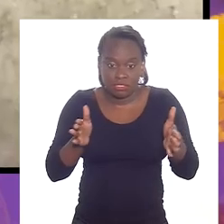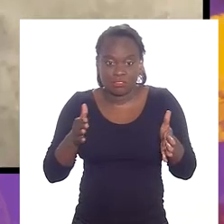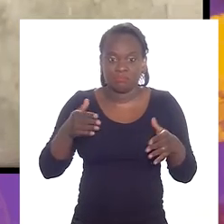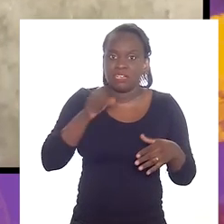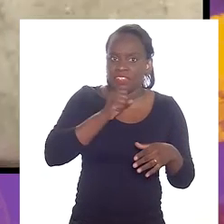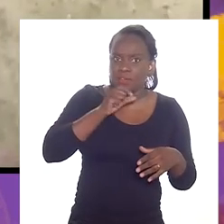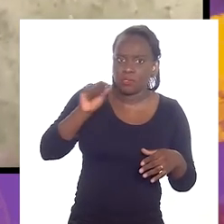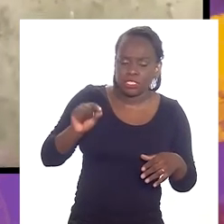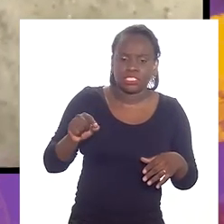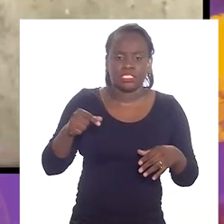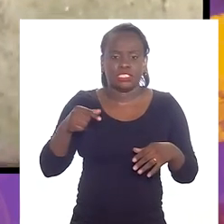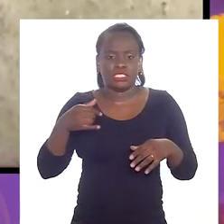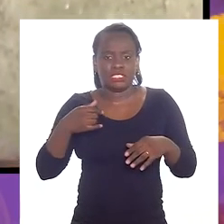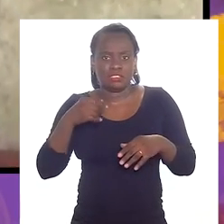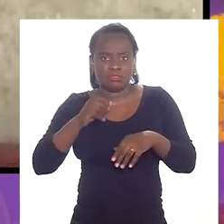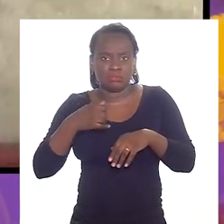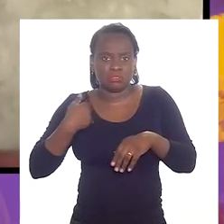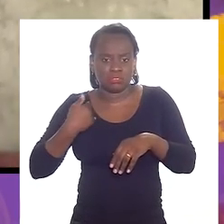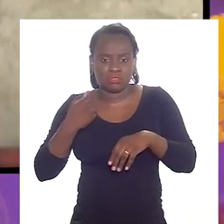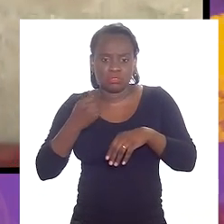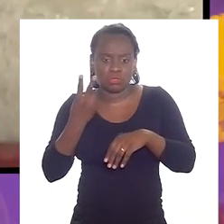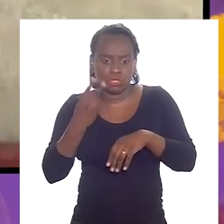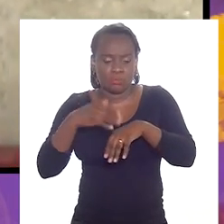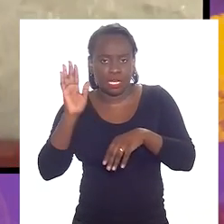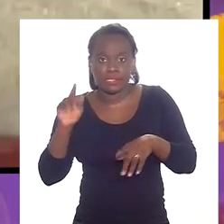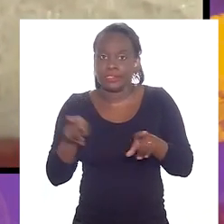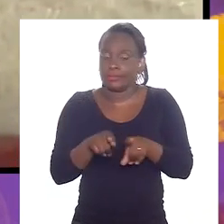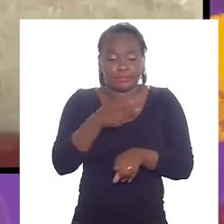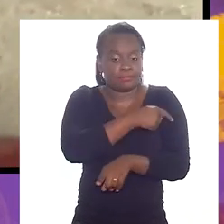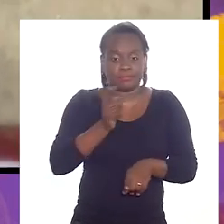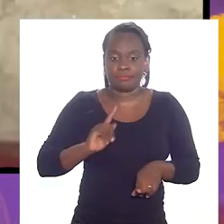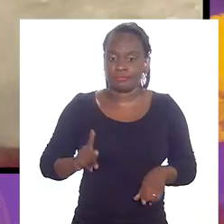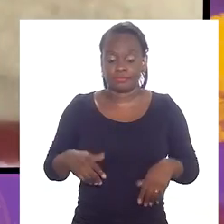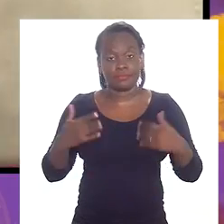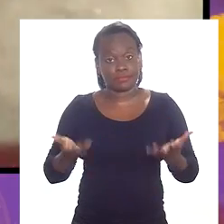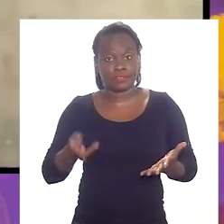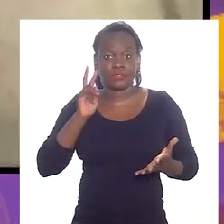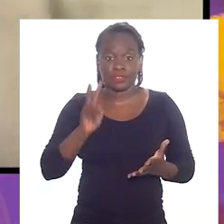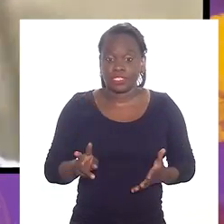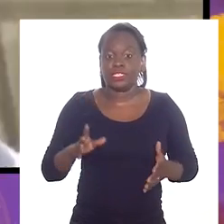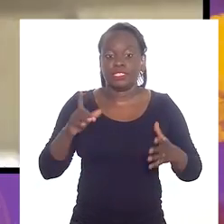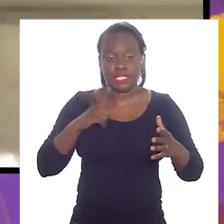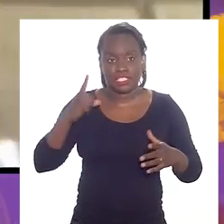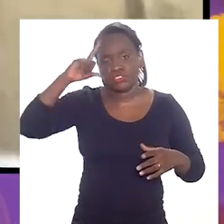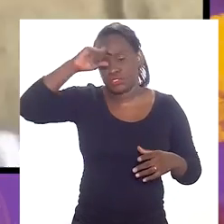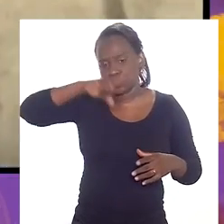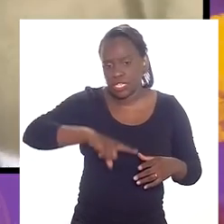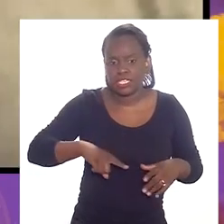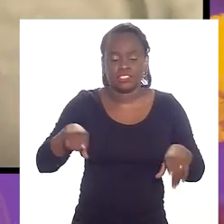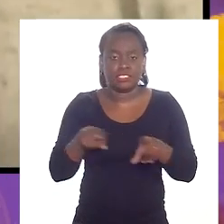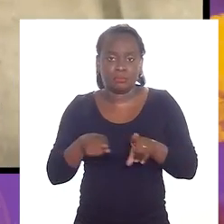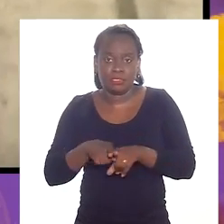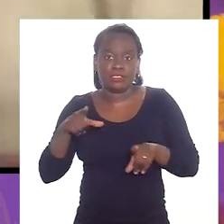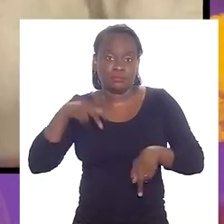terra dela até um pouco mais dose com 23 anos de diferença ainda não foram e Roma então cê vê que apesar das